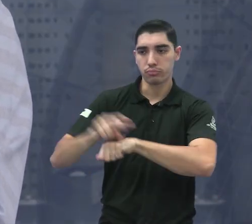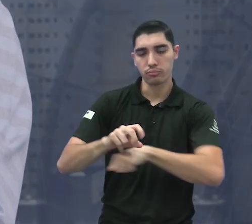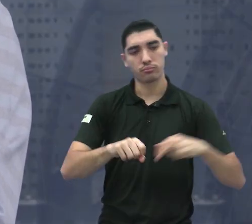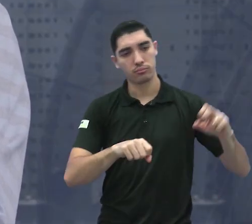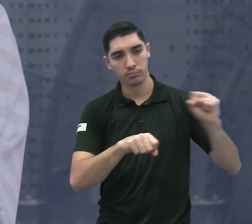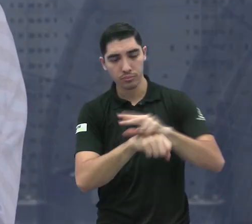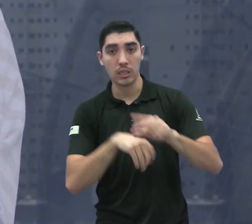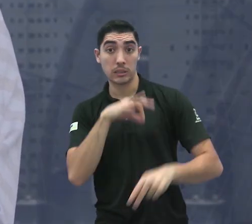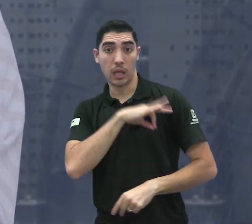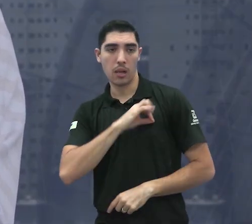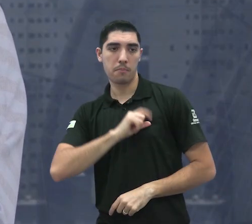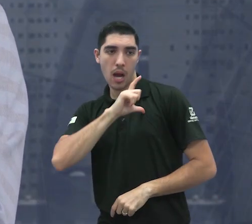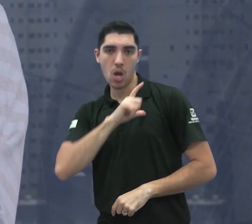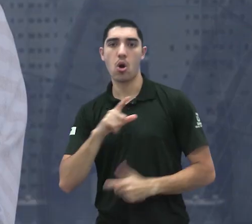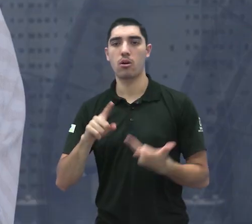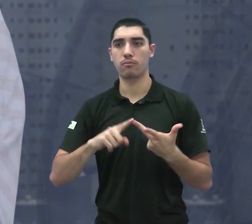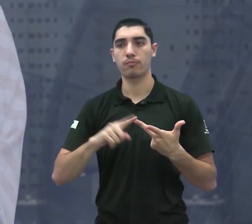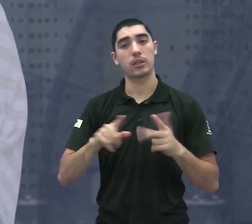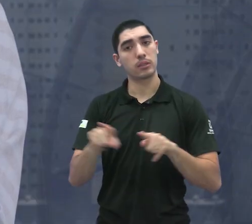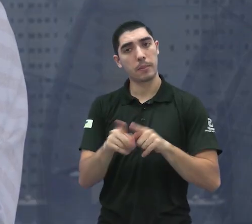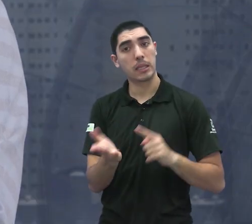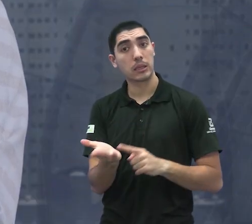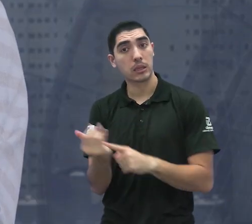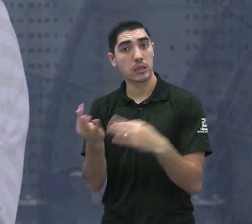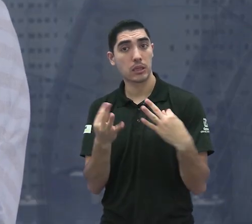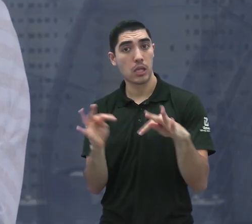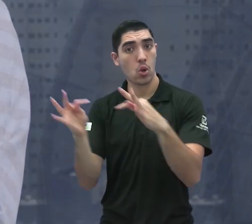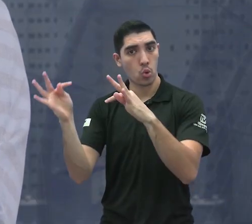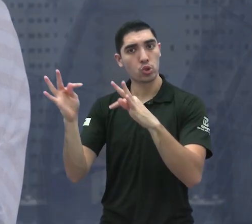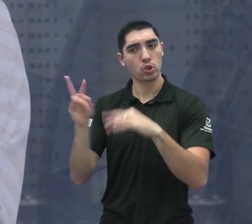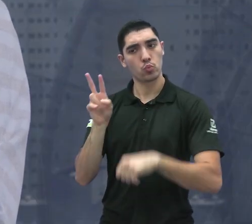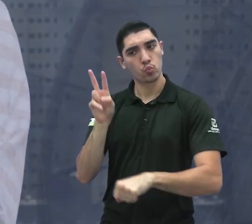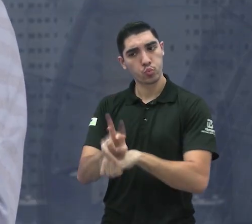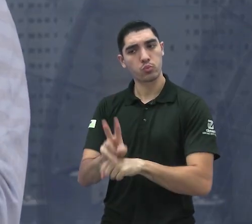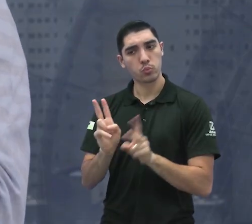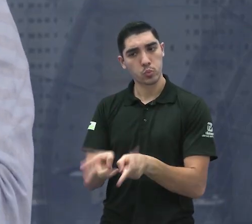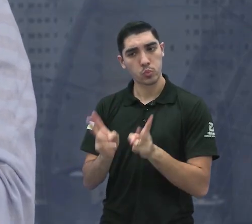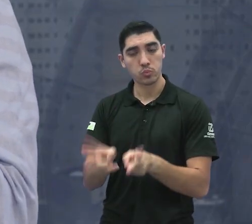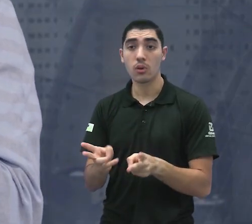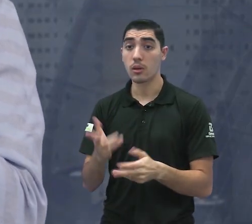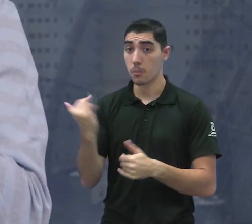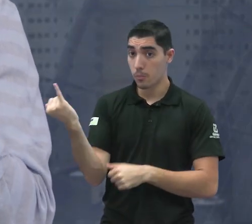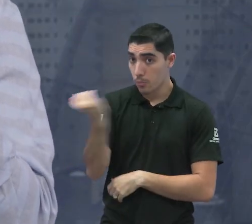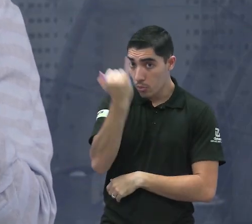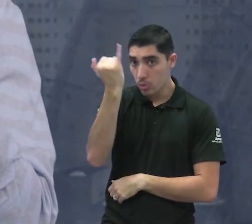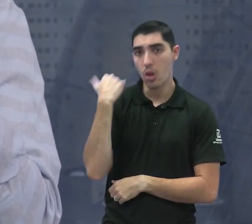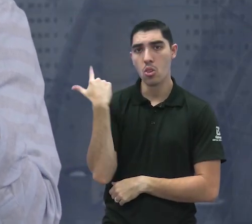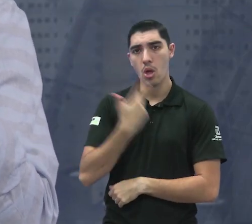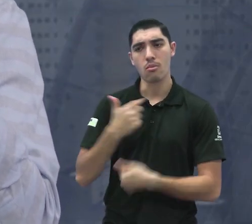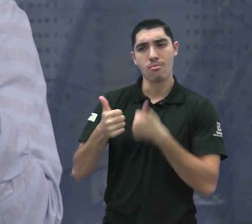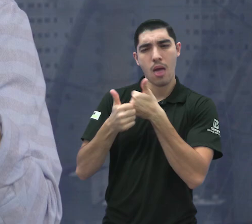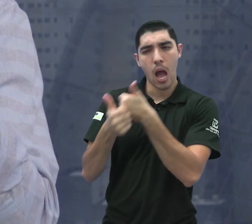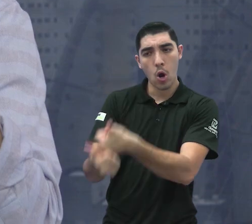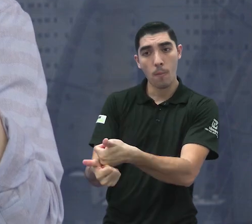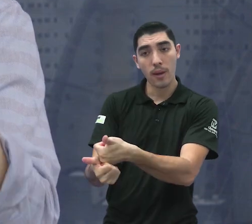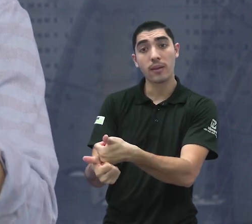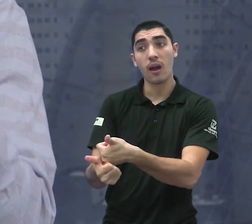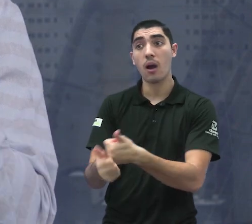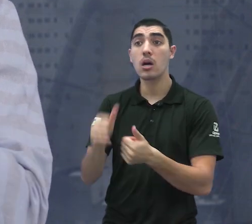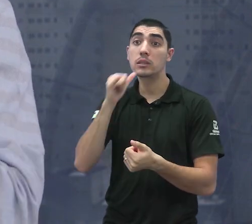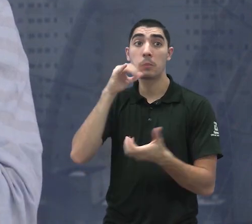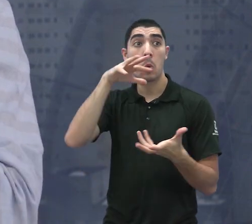mais complexidade tecnológica no nosso próprio país, que é algo muito necessário para nós acompanharmos a evolução tecnológica que nós vemos no